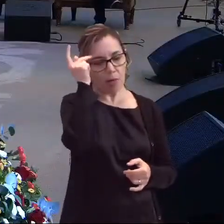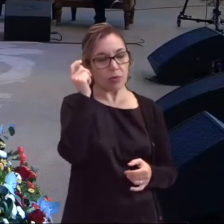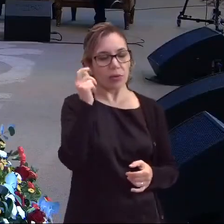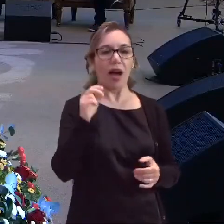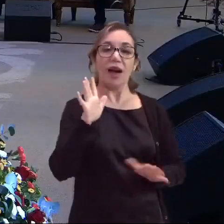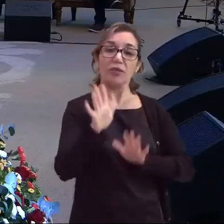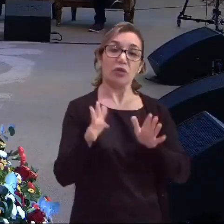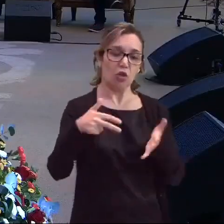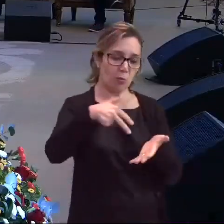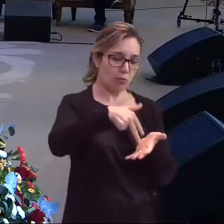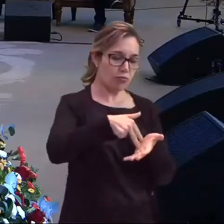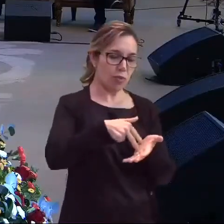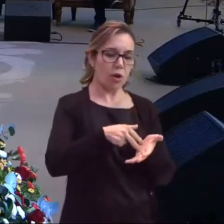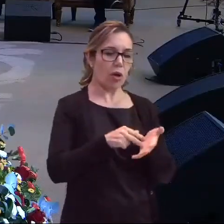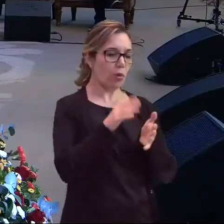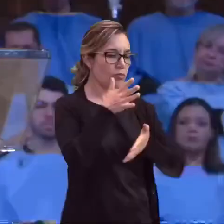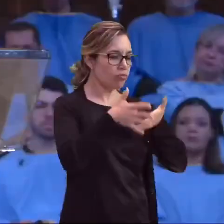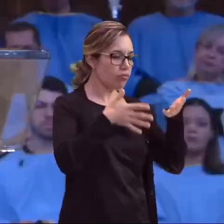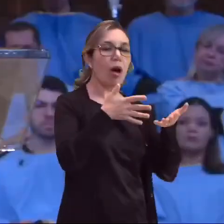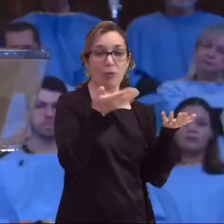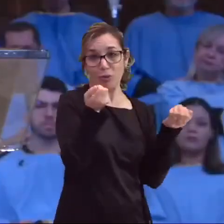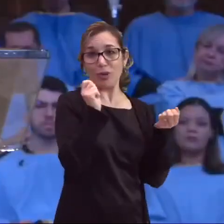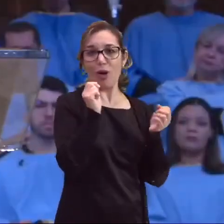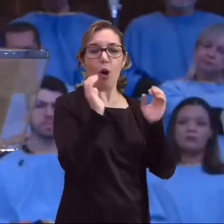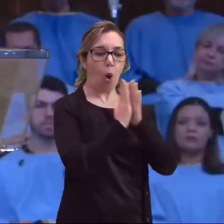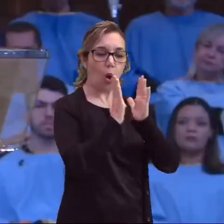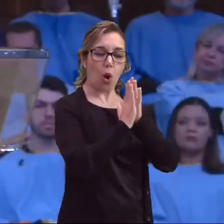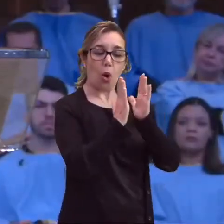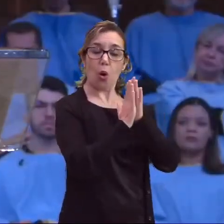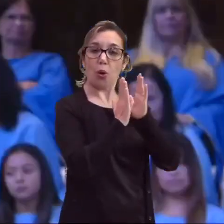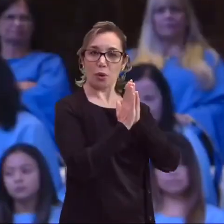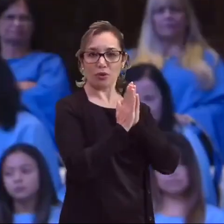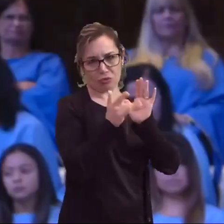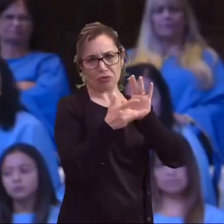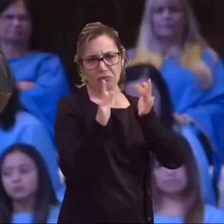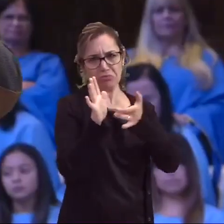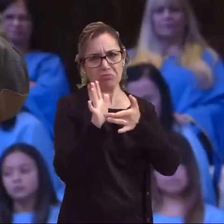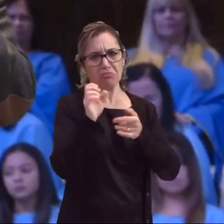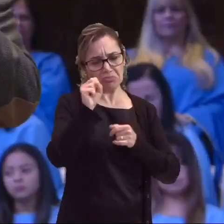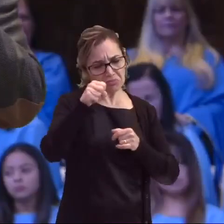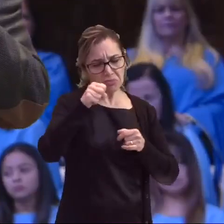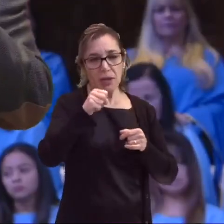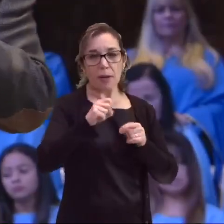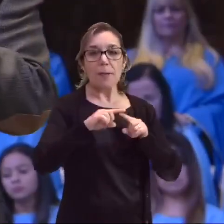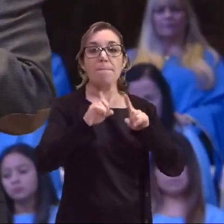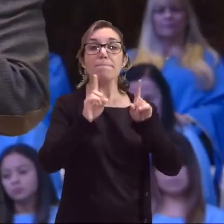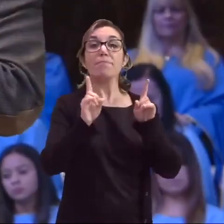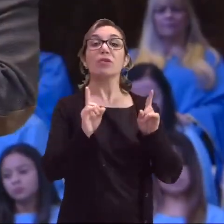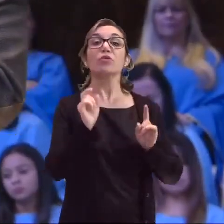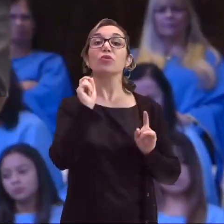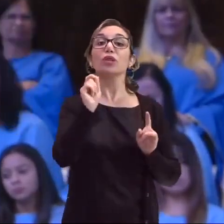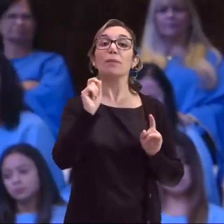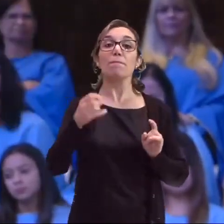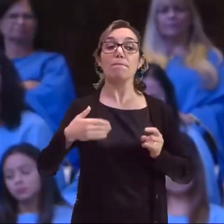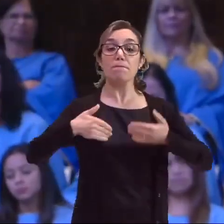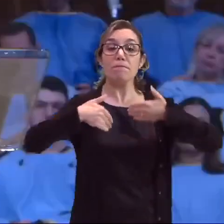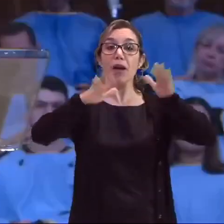circunstâncias das escrituras o que está em foco aqui é a motivação